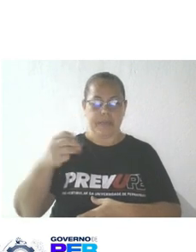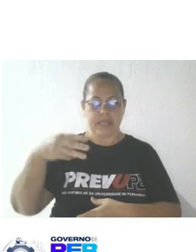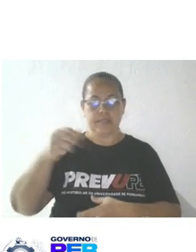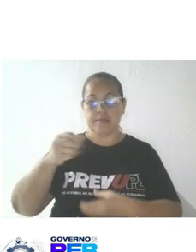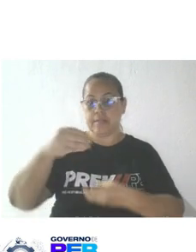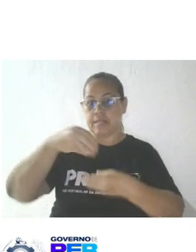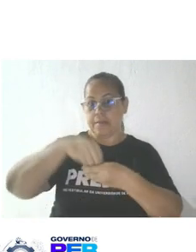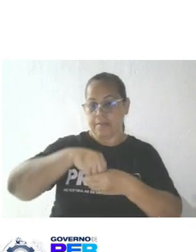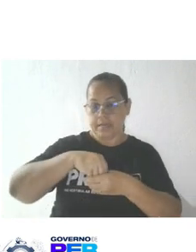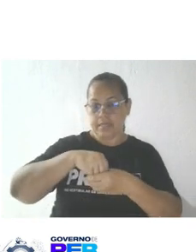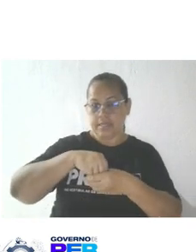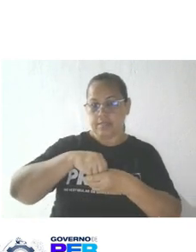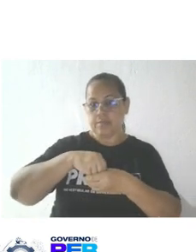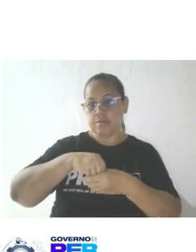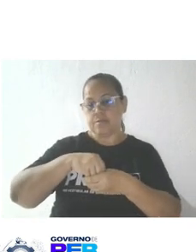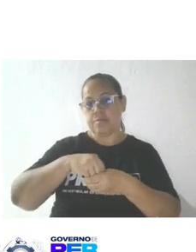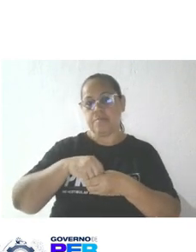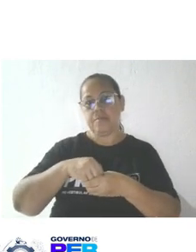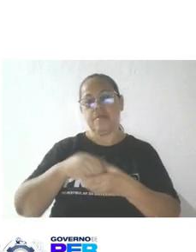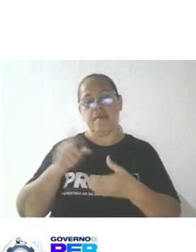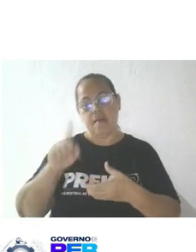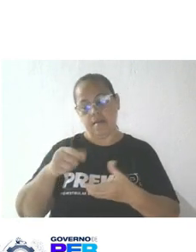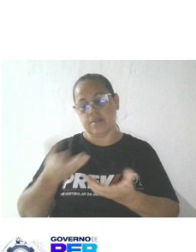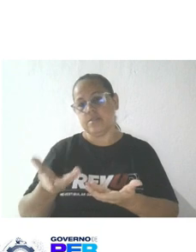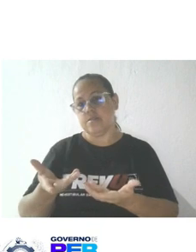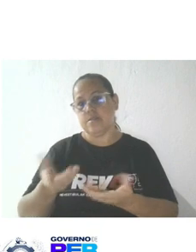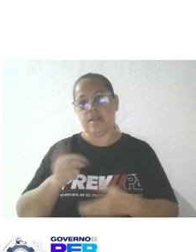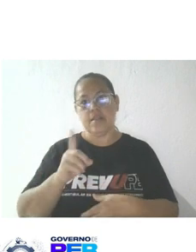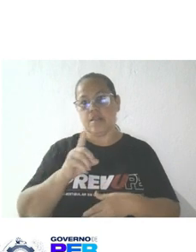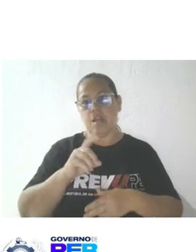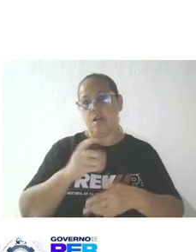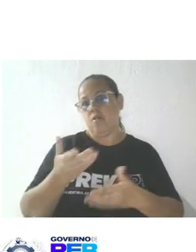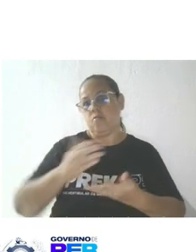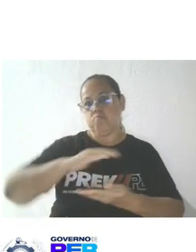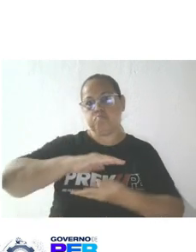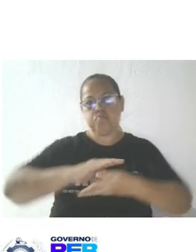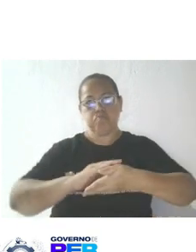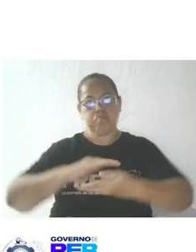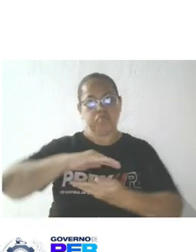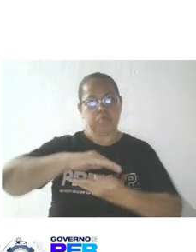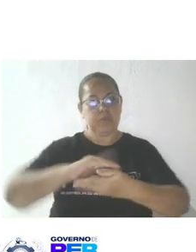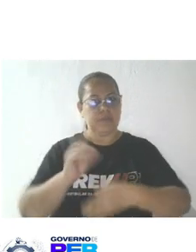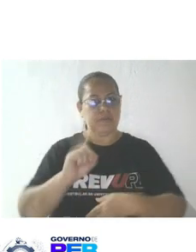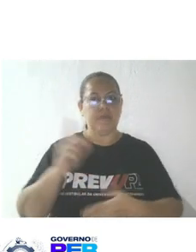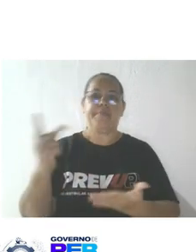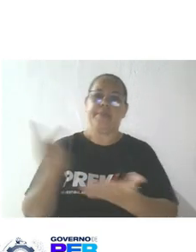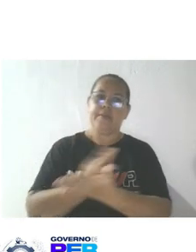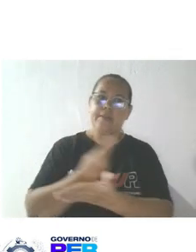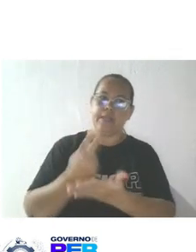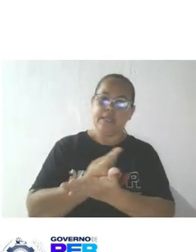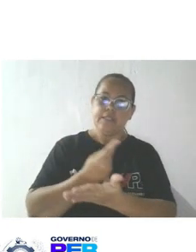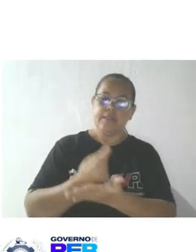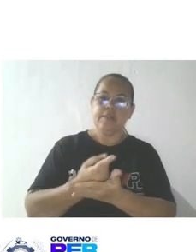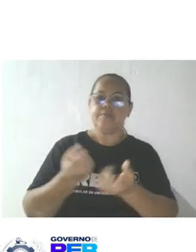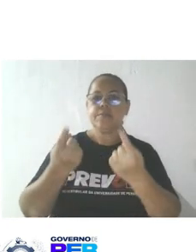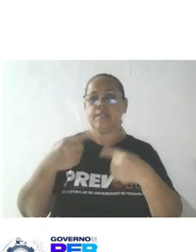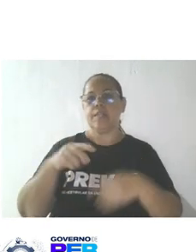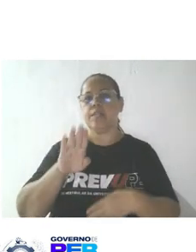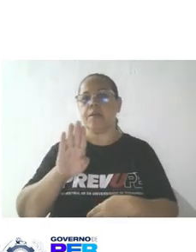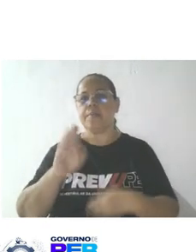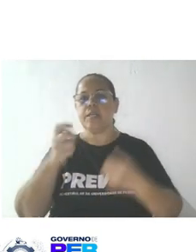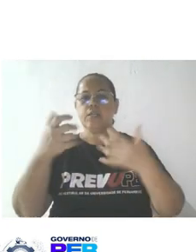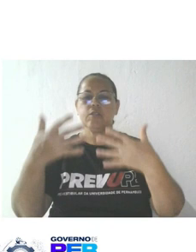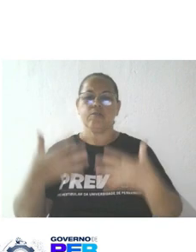célula próxima ao núcleo é o retículo endoplasmático, e não o complexo de Golgi. Então, essa aqui está errada. Letra B diz